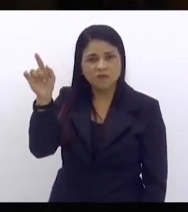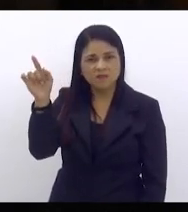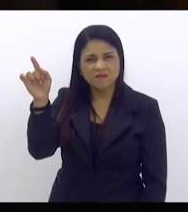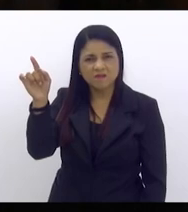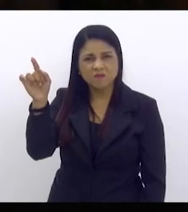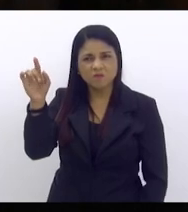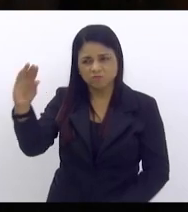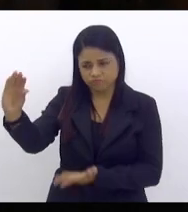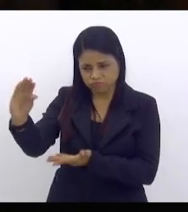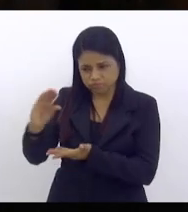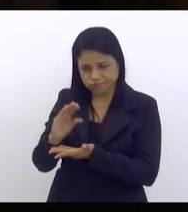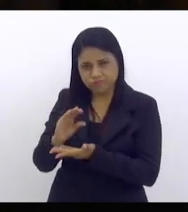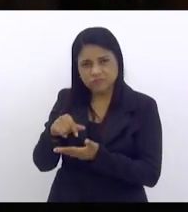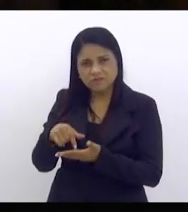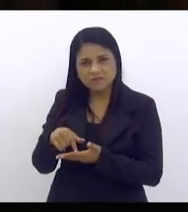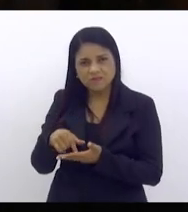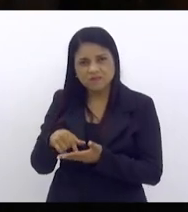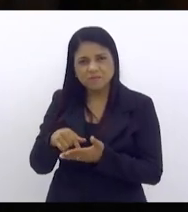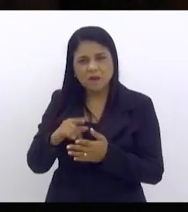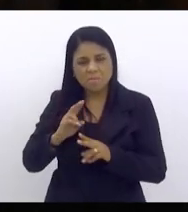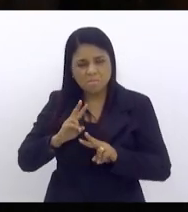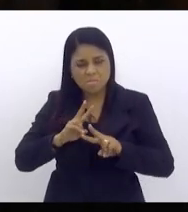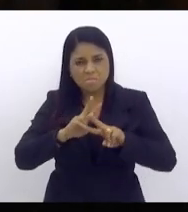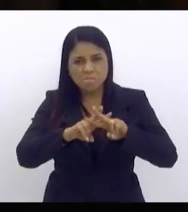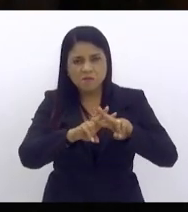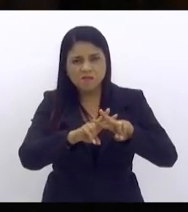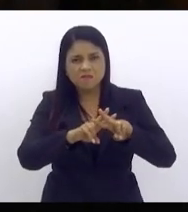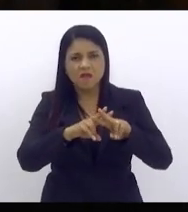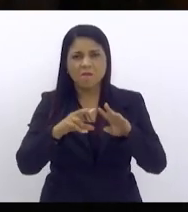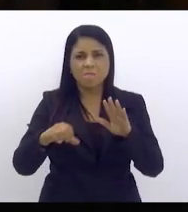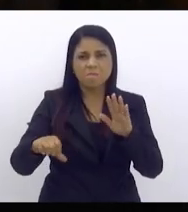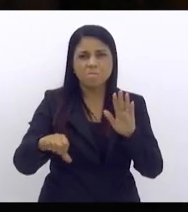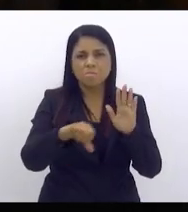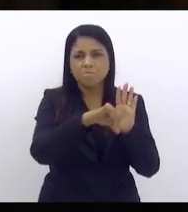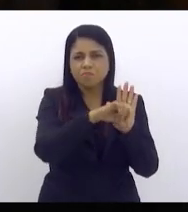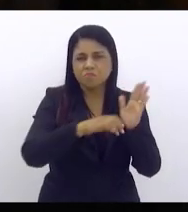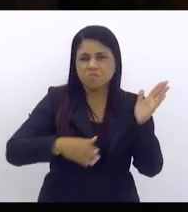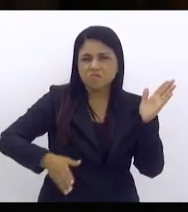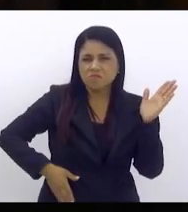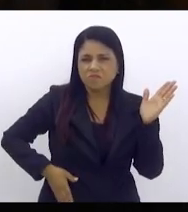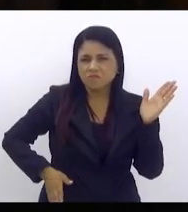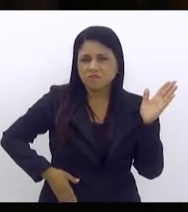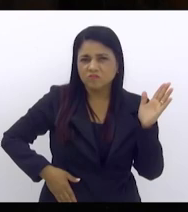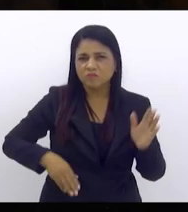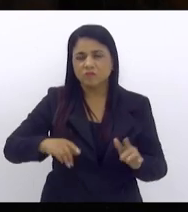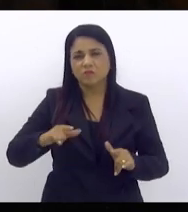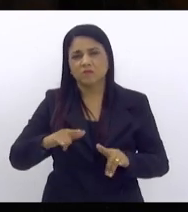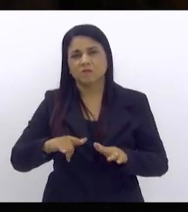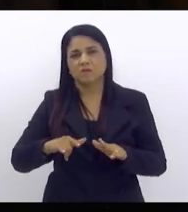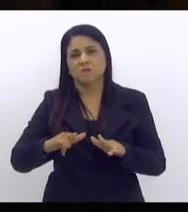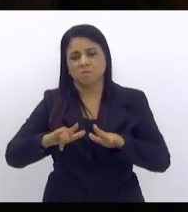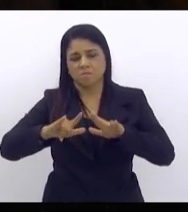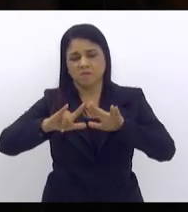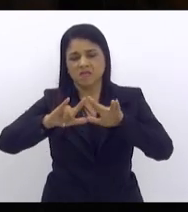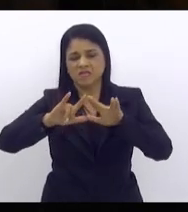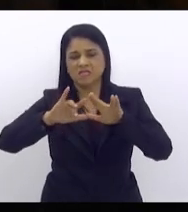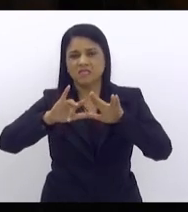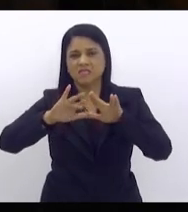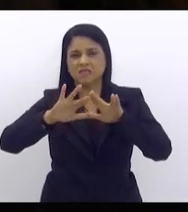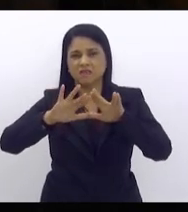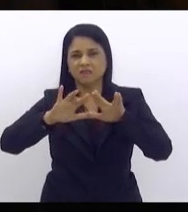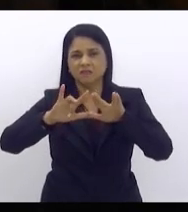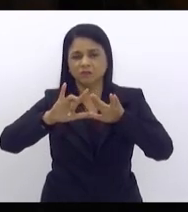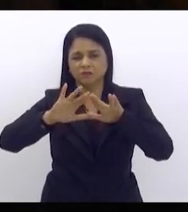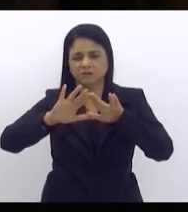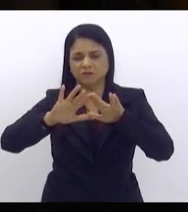necessárias para prender bandido, miliciano, narcotraficante, a se locupletar do dinheiro